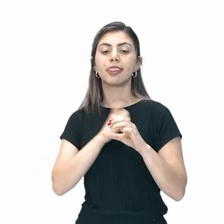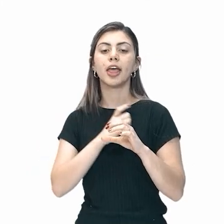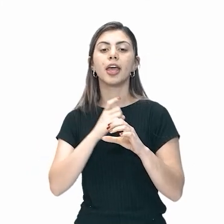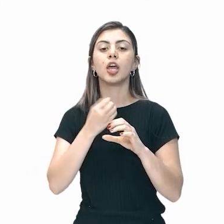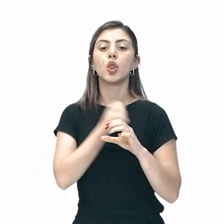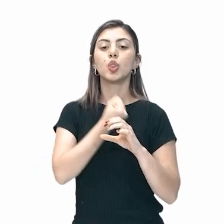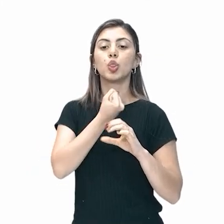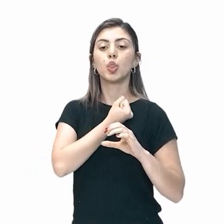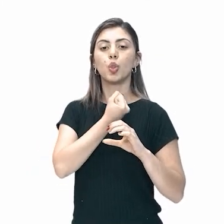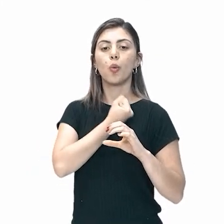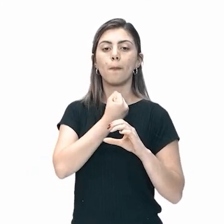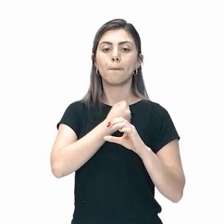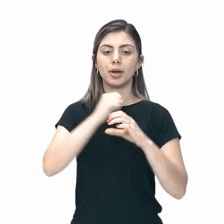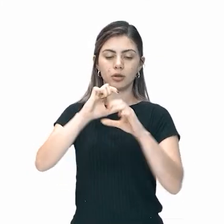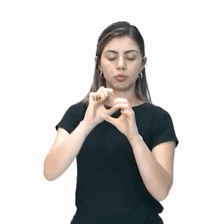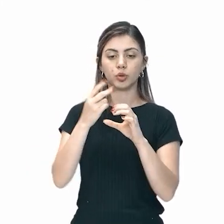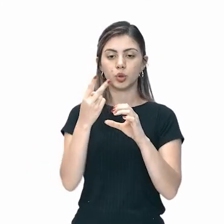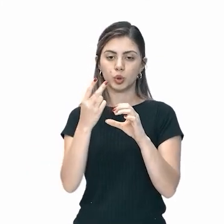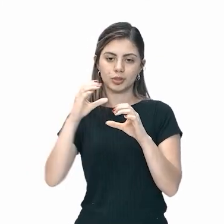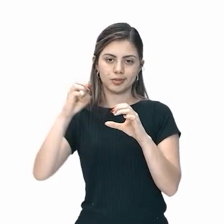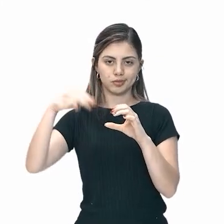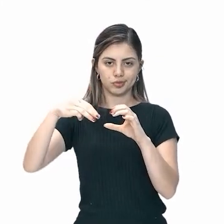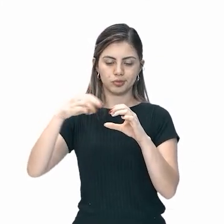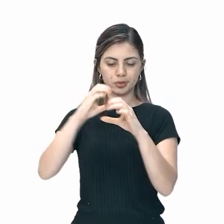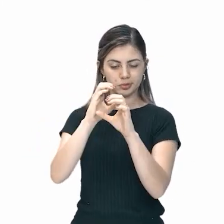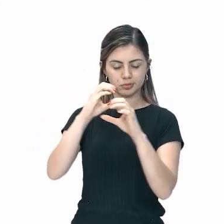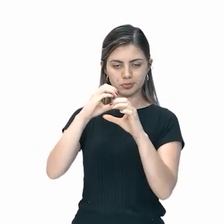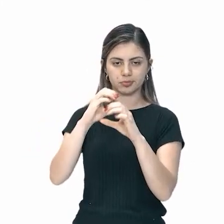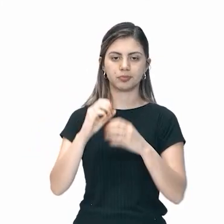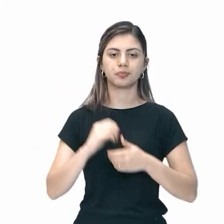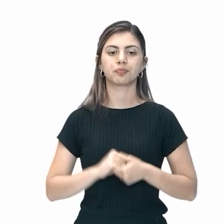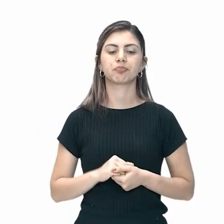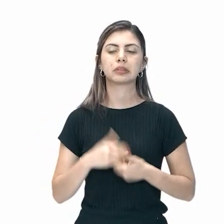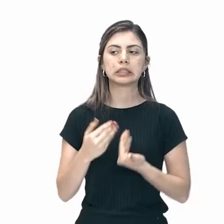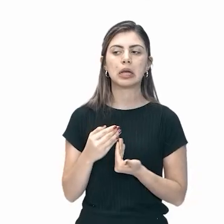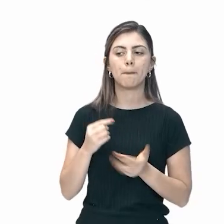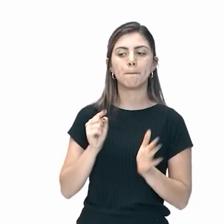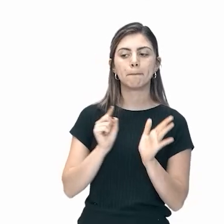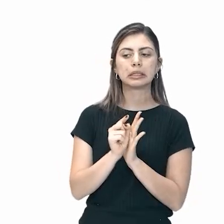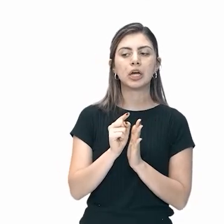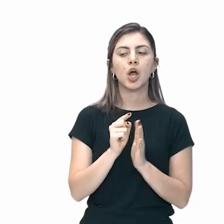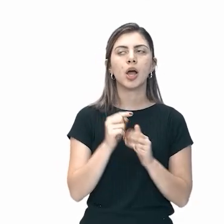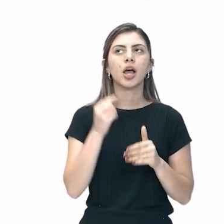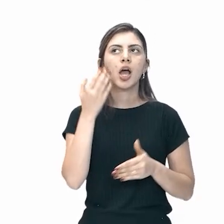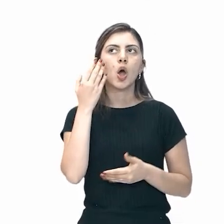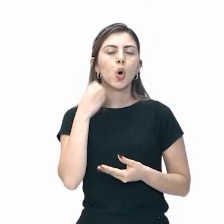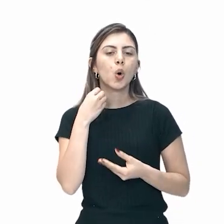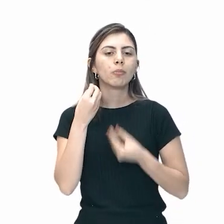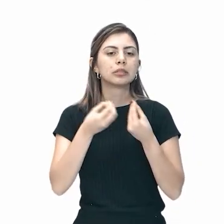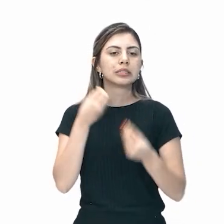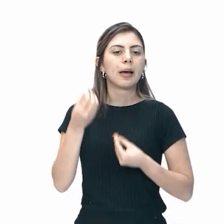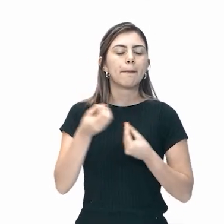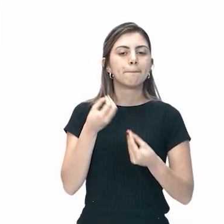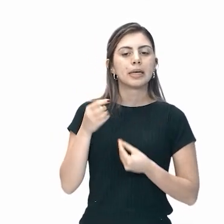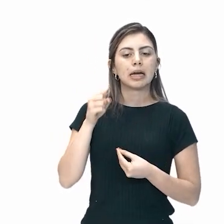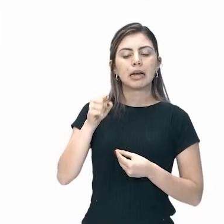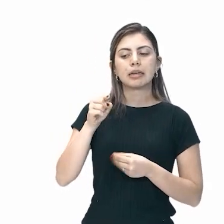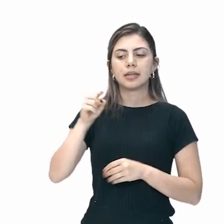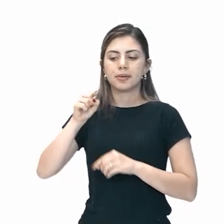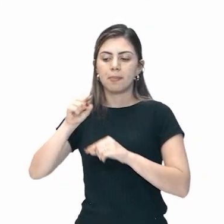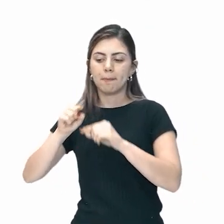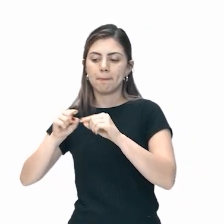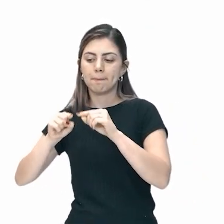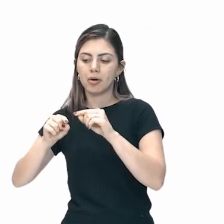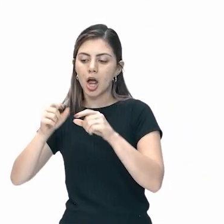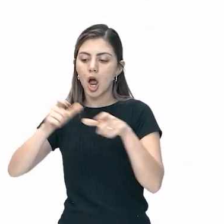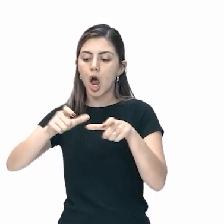a 2 centímetros. Eu quero saber o valor da posição da imagem formada,